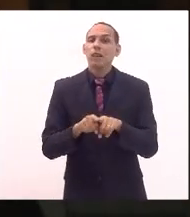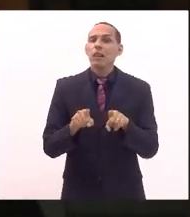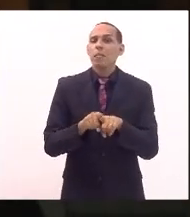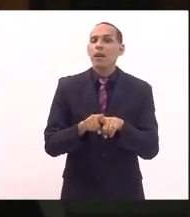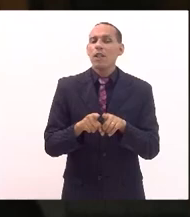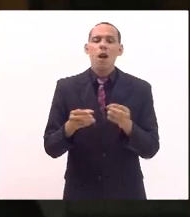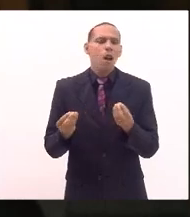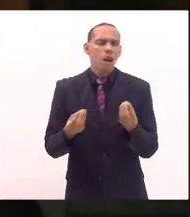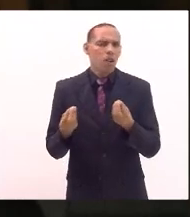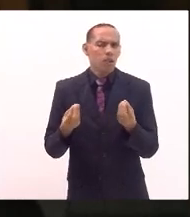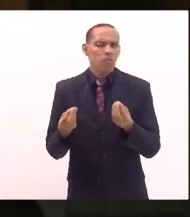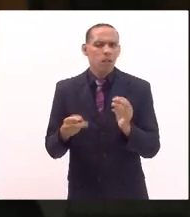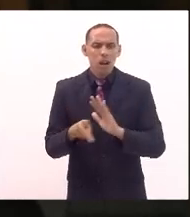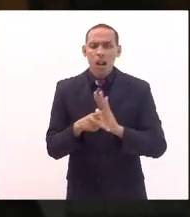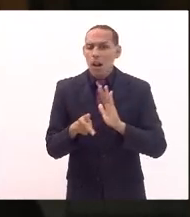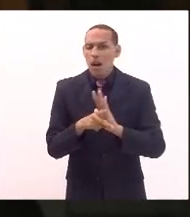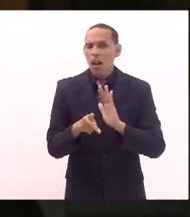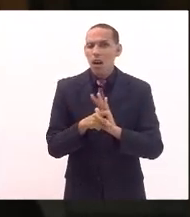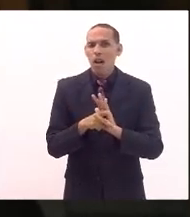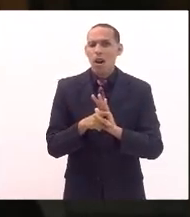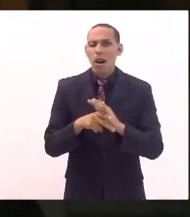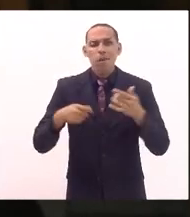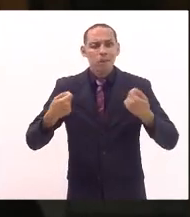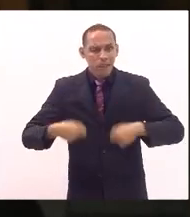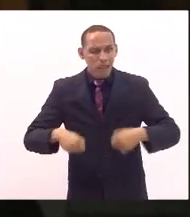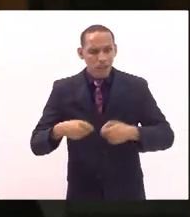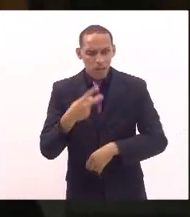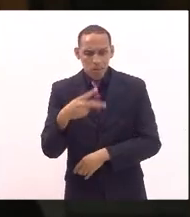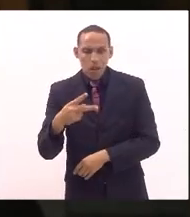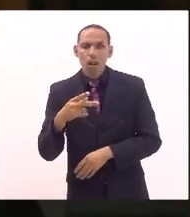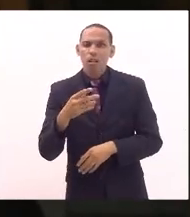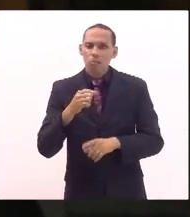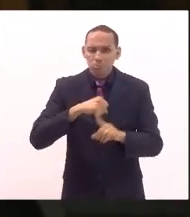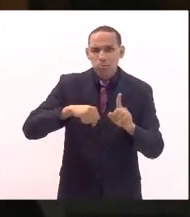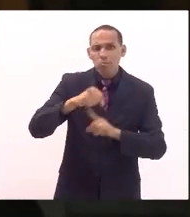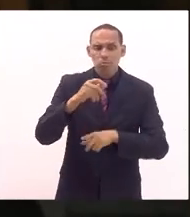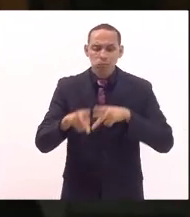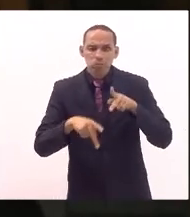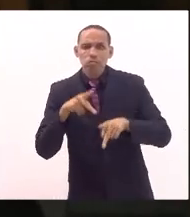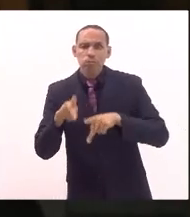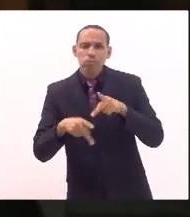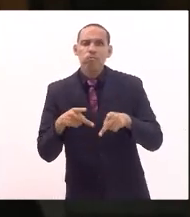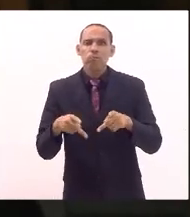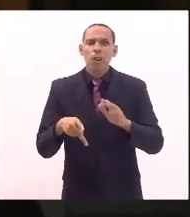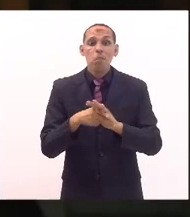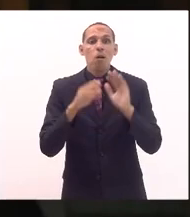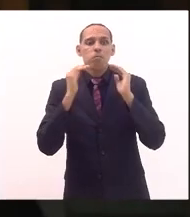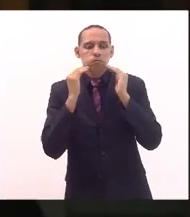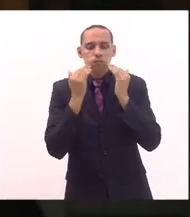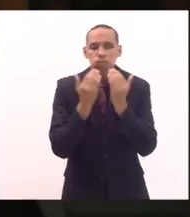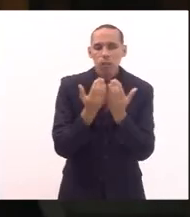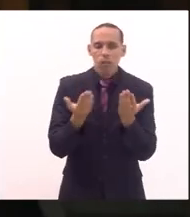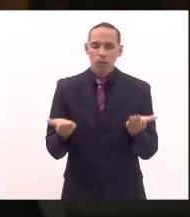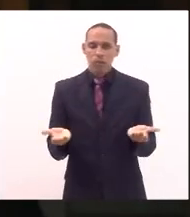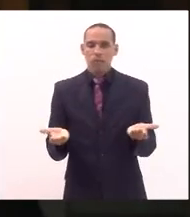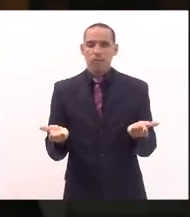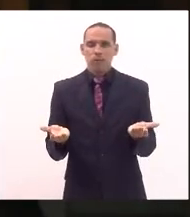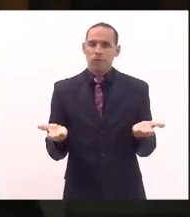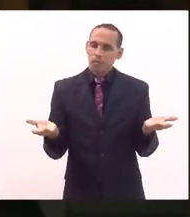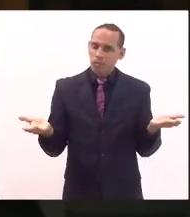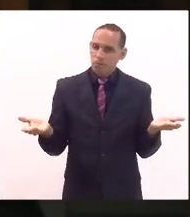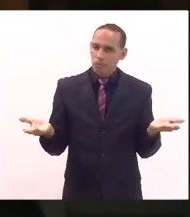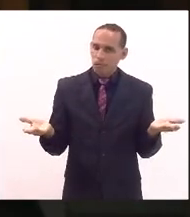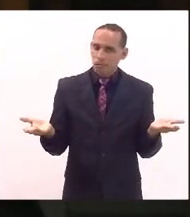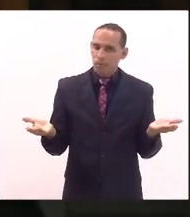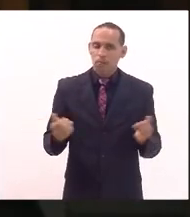originarios da demanda das demandas da sociedade das demandas das Comunidades Então